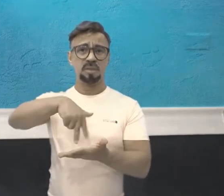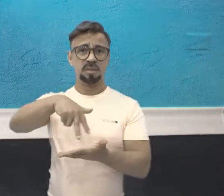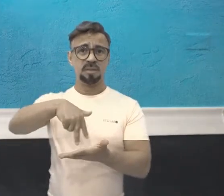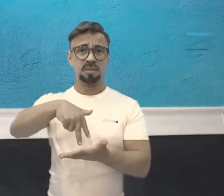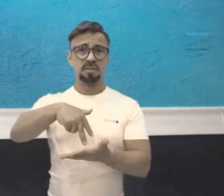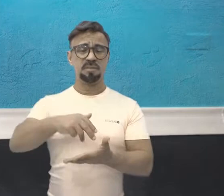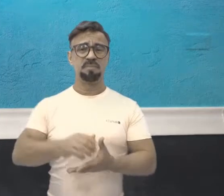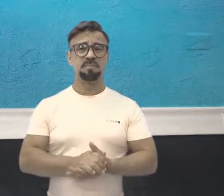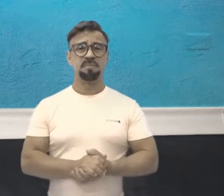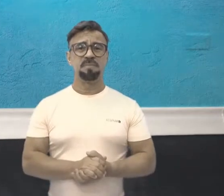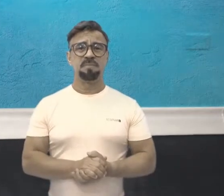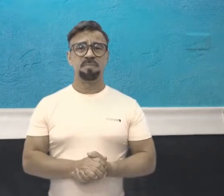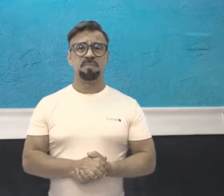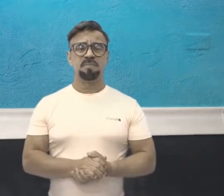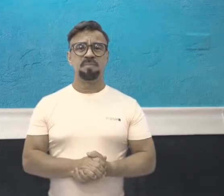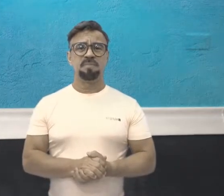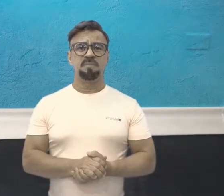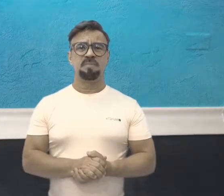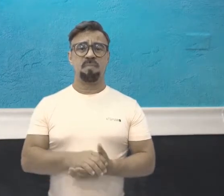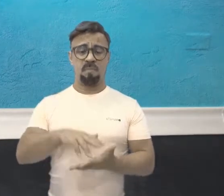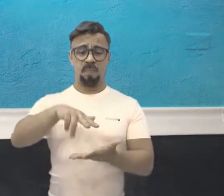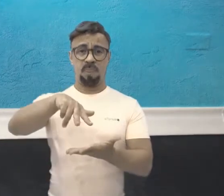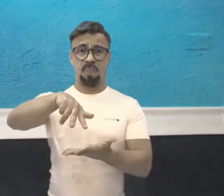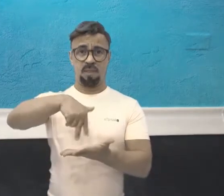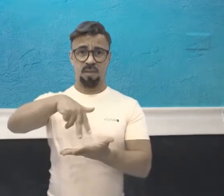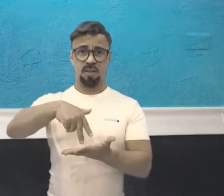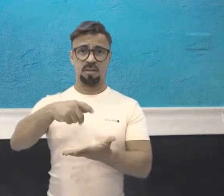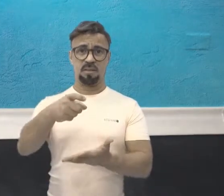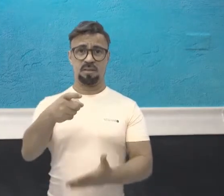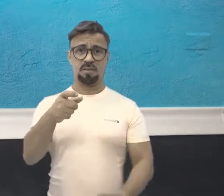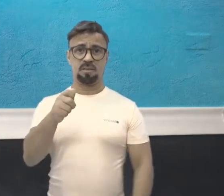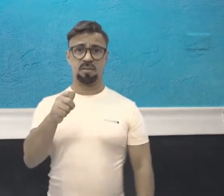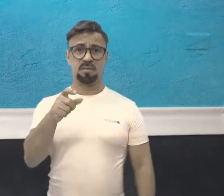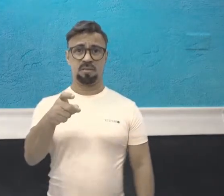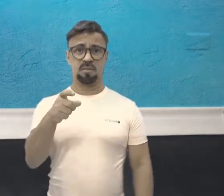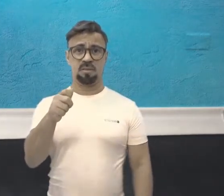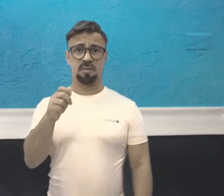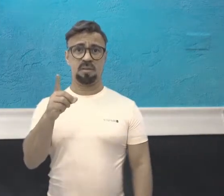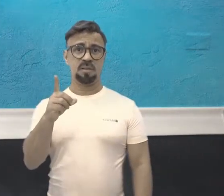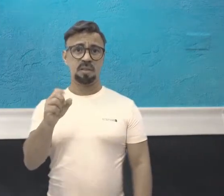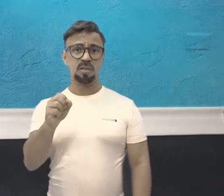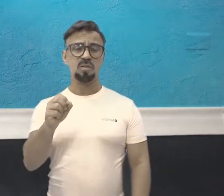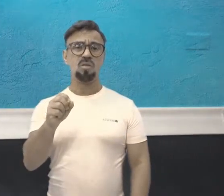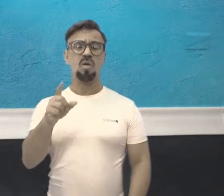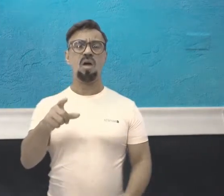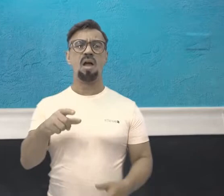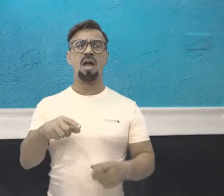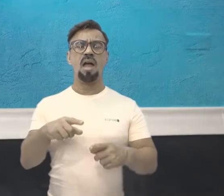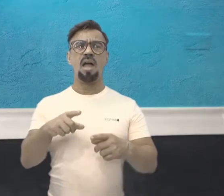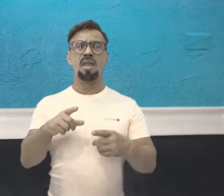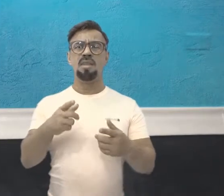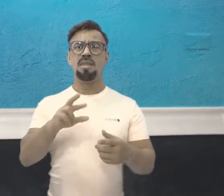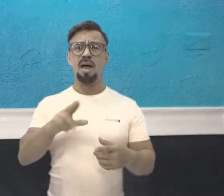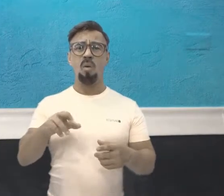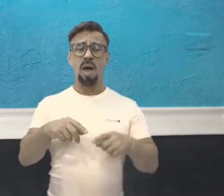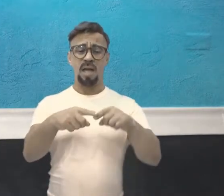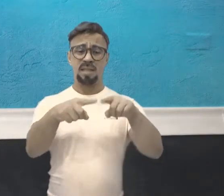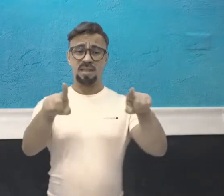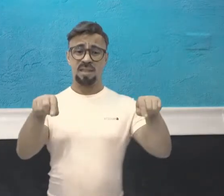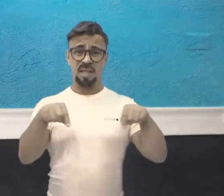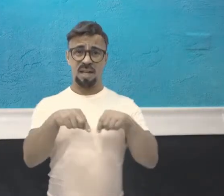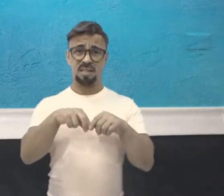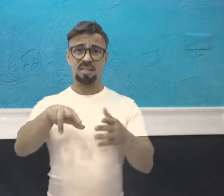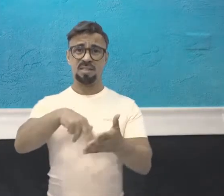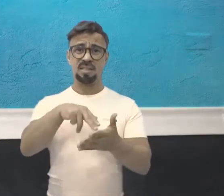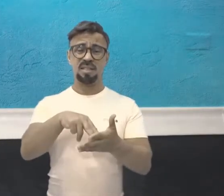Xaxado a dança Xaxado não se tornou uma dança de salão em si porque